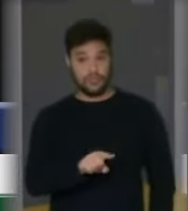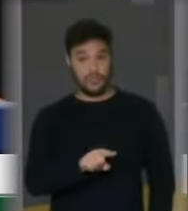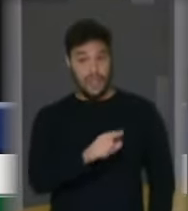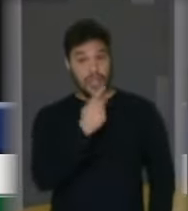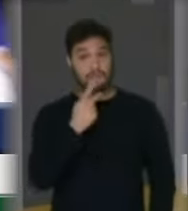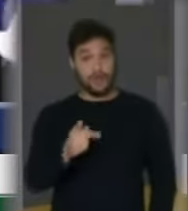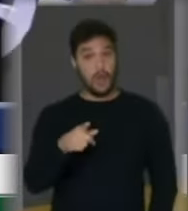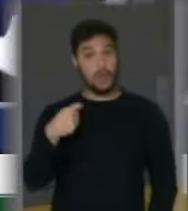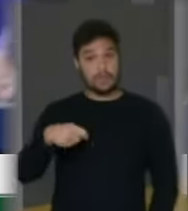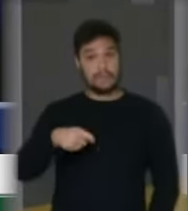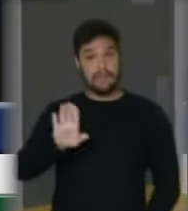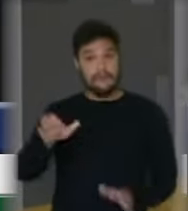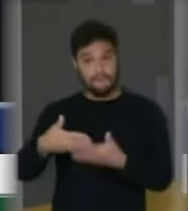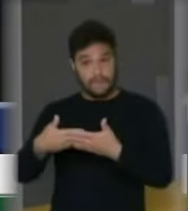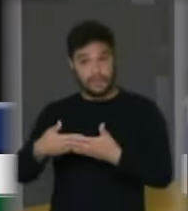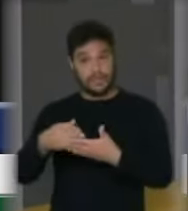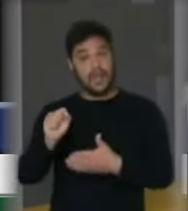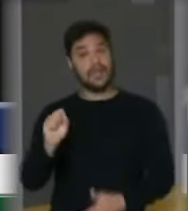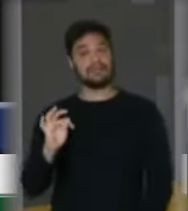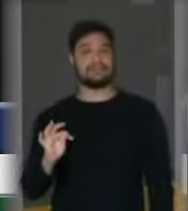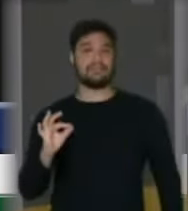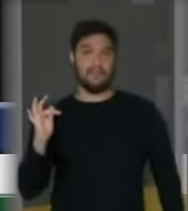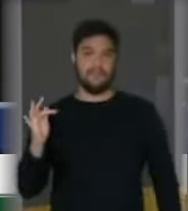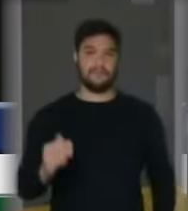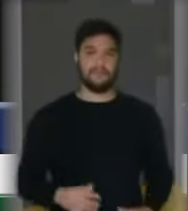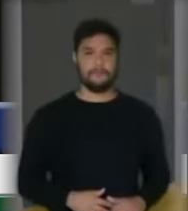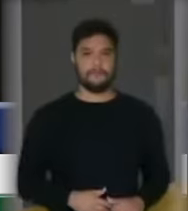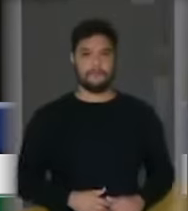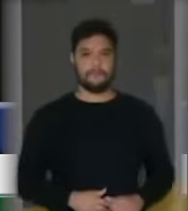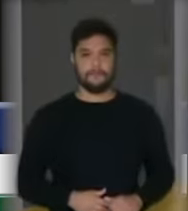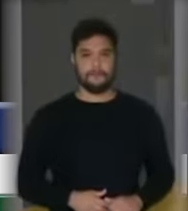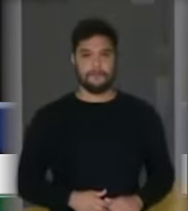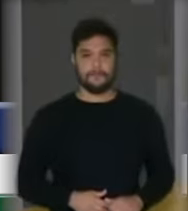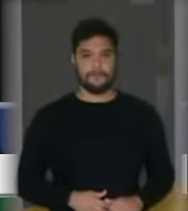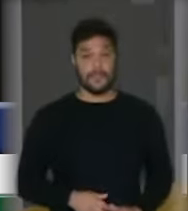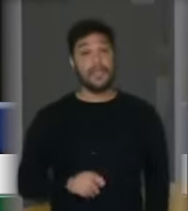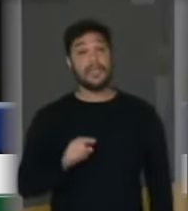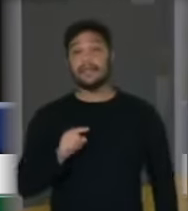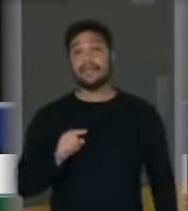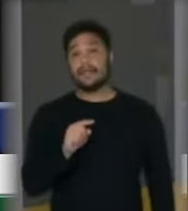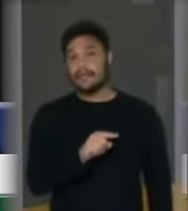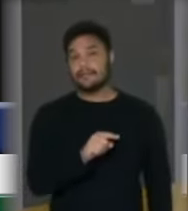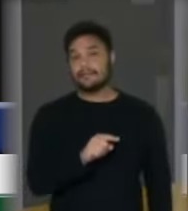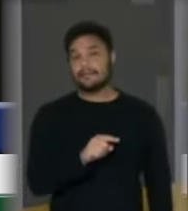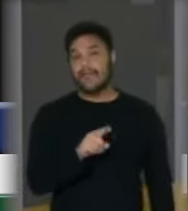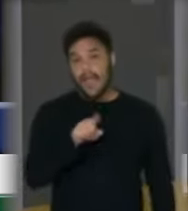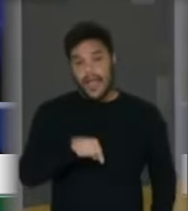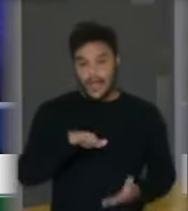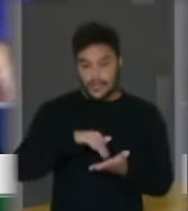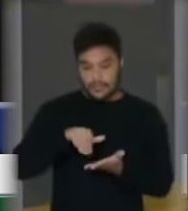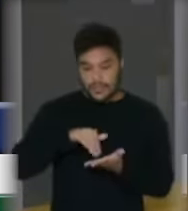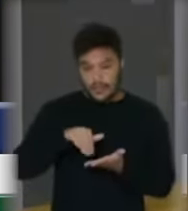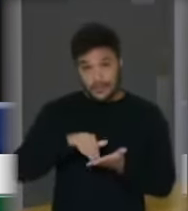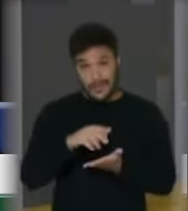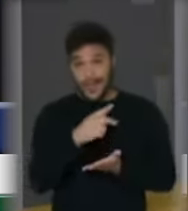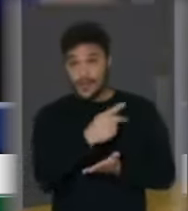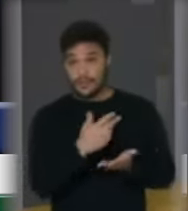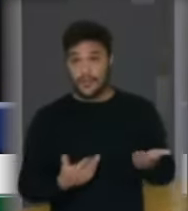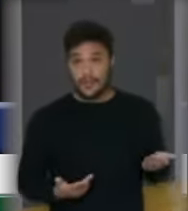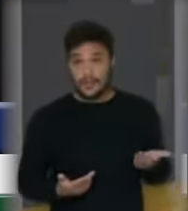fechar o Supremo Tribunal Federal. Esse é o secretário que ele tem, e ele diz